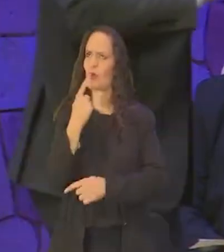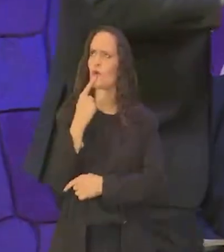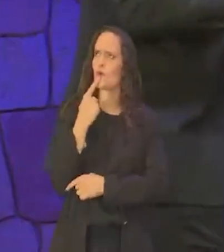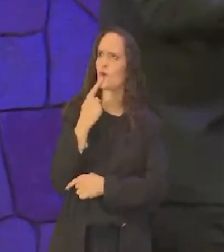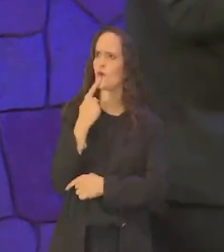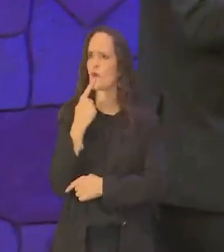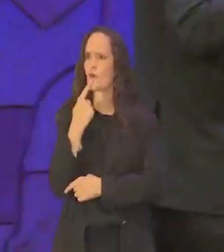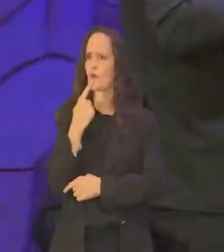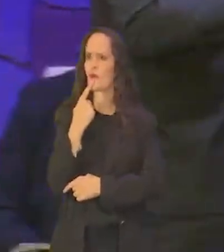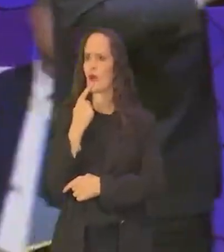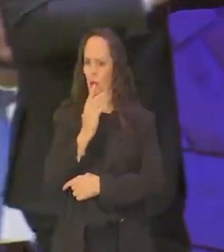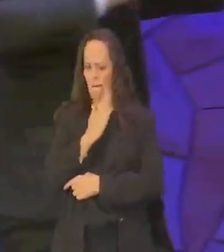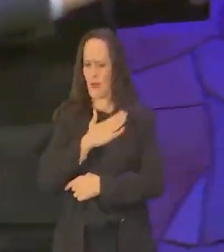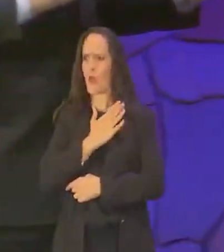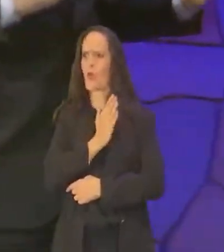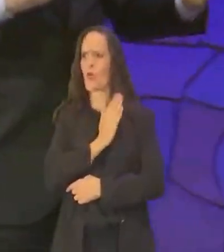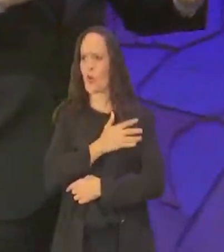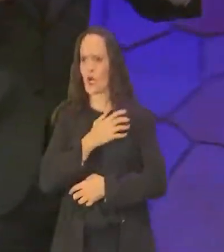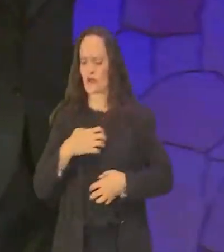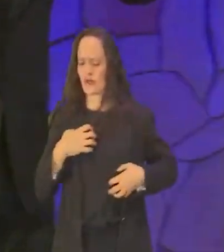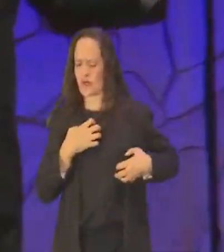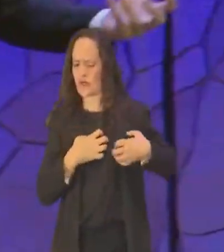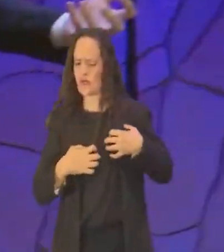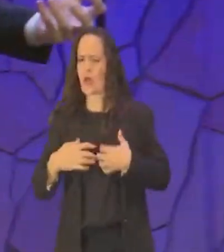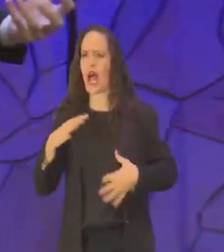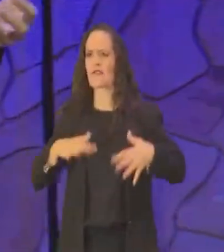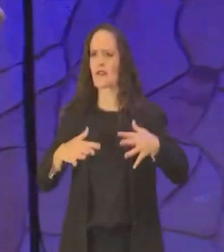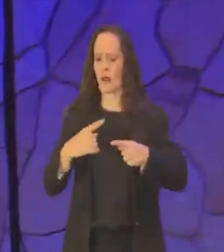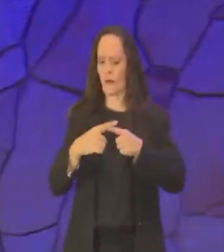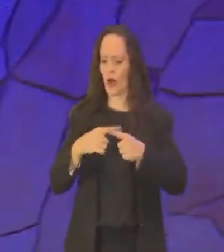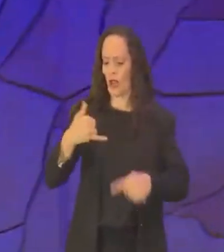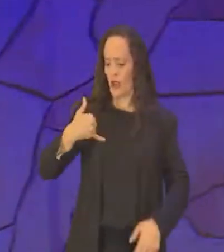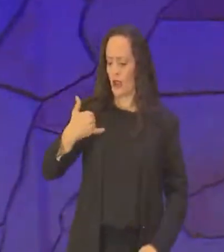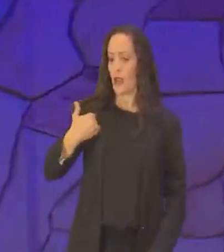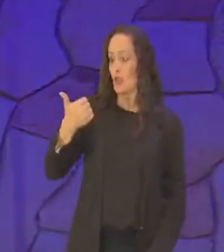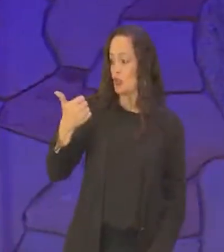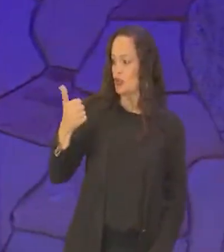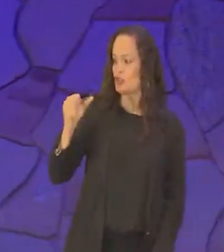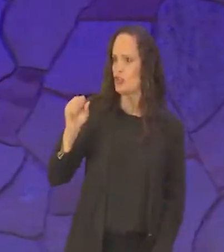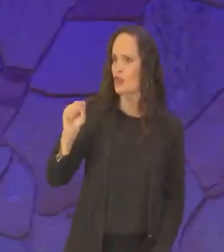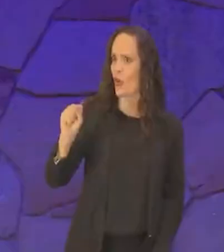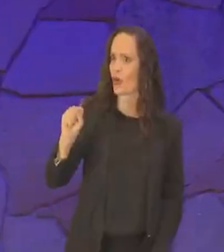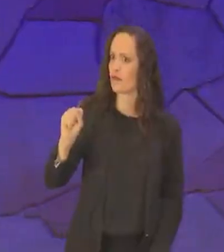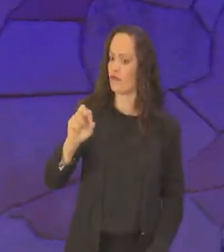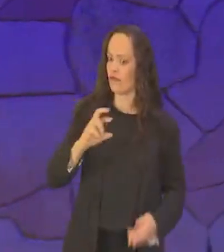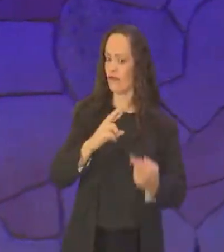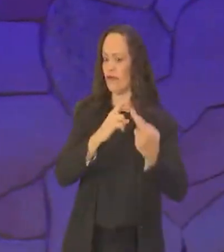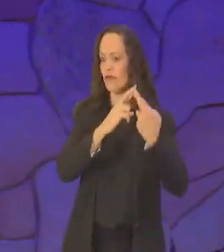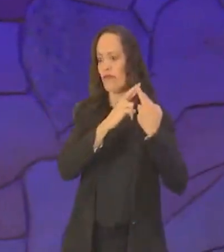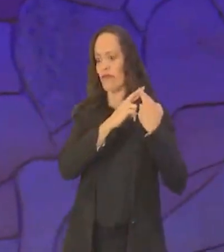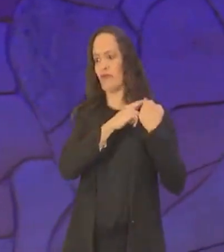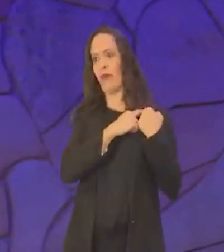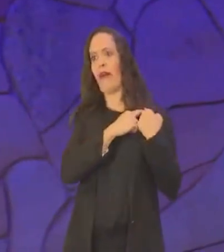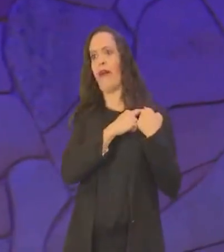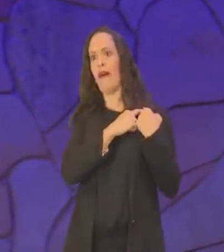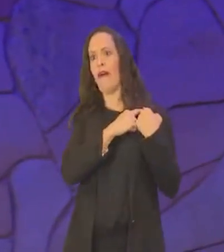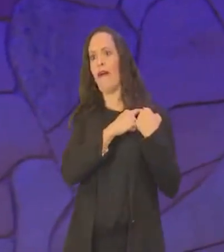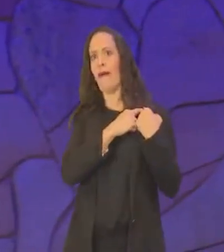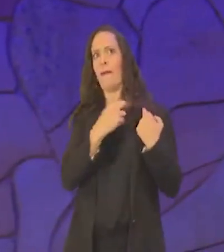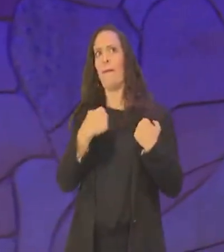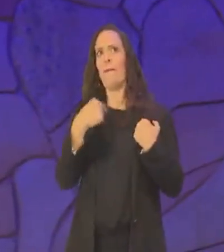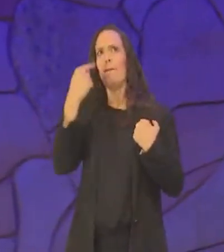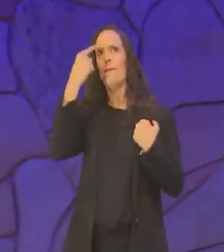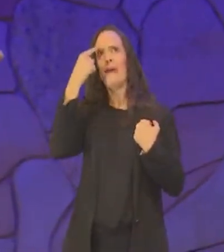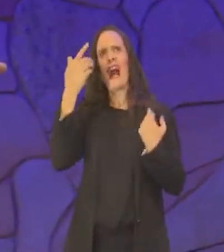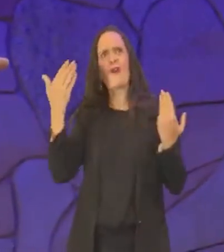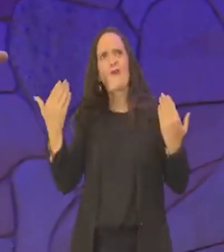uma raiz de amargura no meu coração, porque aos 18 anos, com uma responsabilidade que eu achava que não deveria ser para aquele